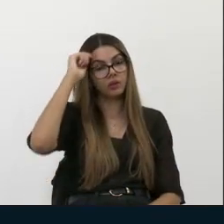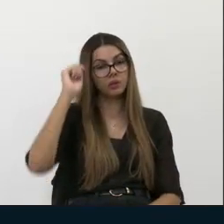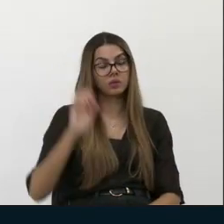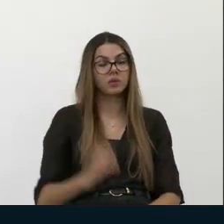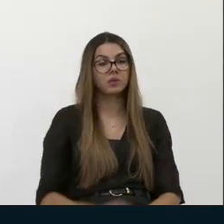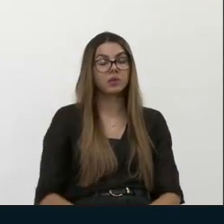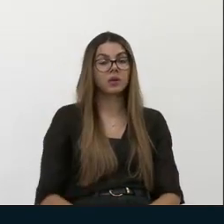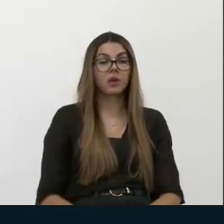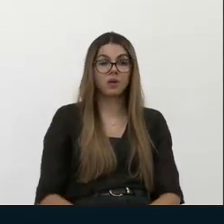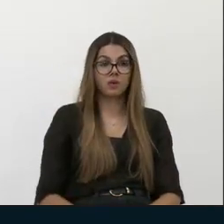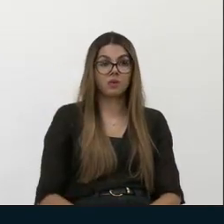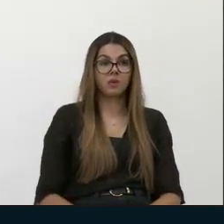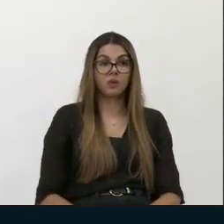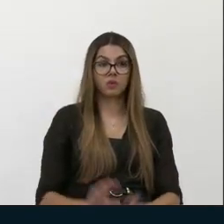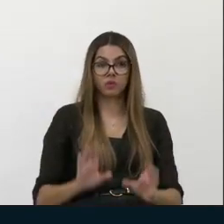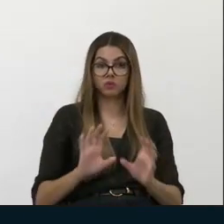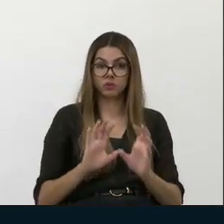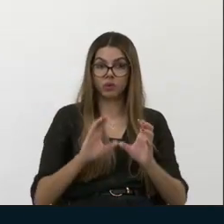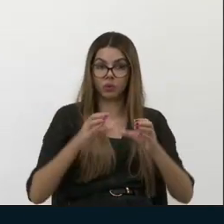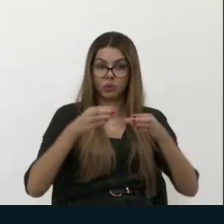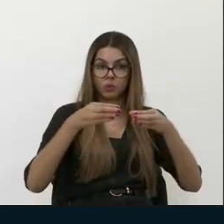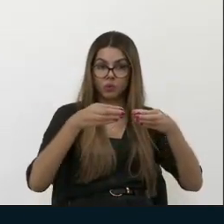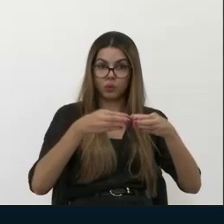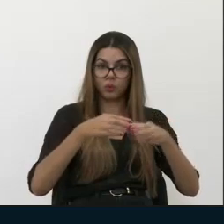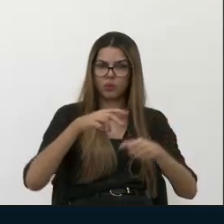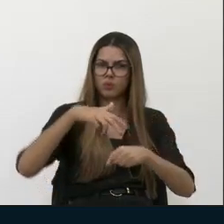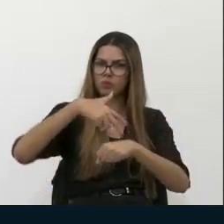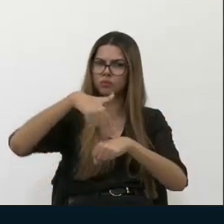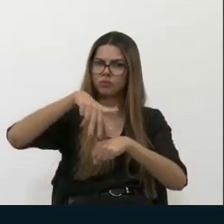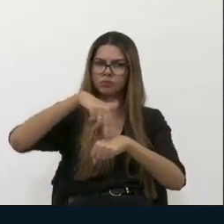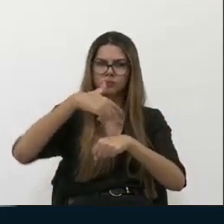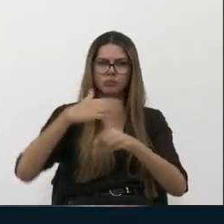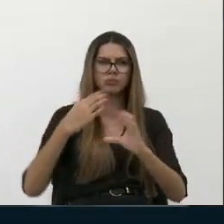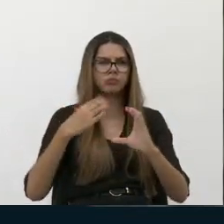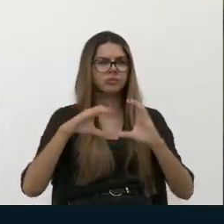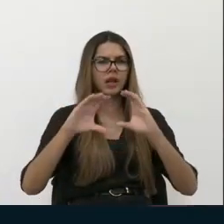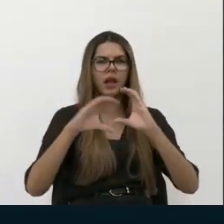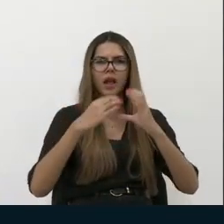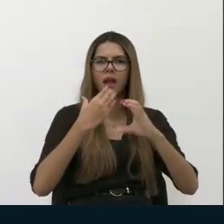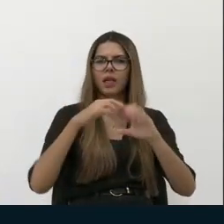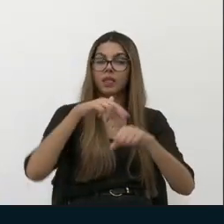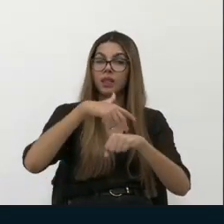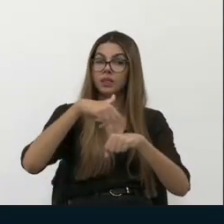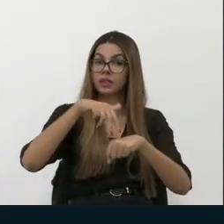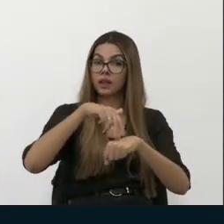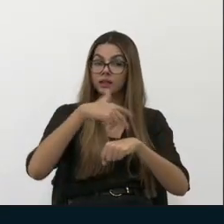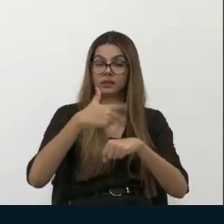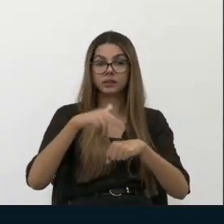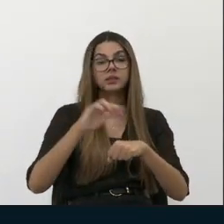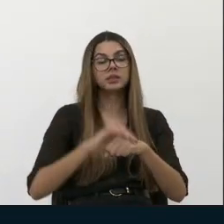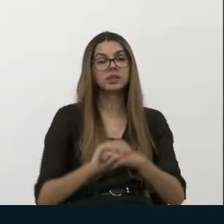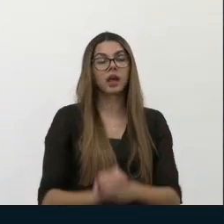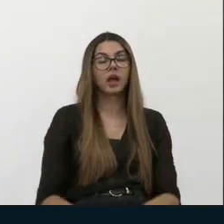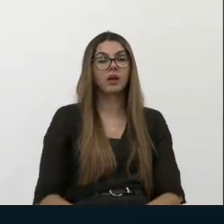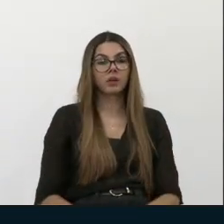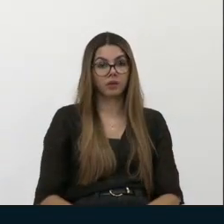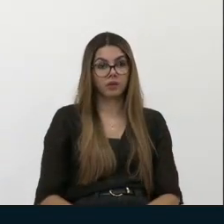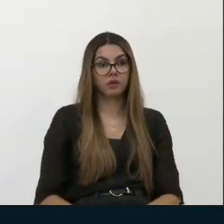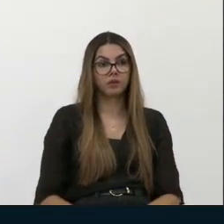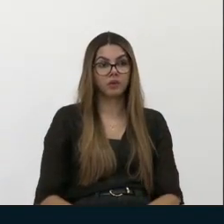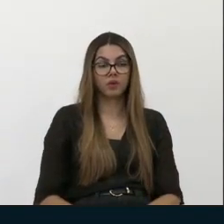roda de samba onde todo mundo canta, dança. E uma das reivindicações que eu vou colocar